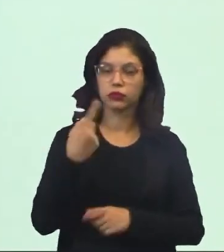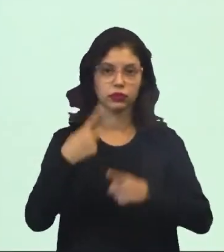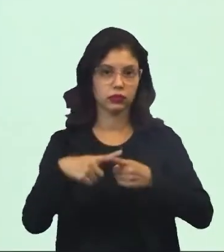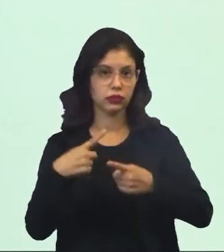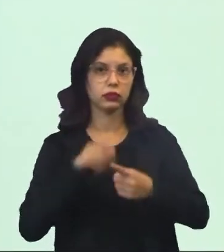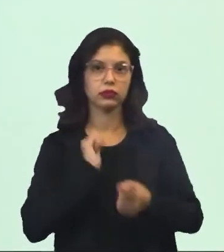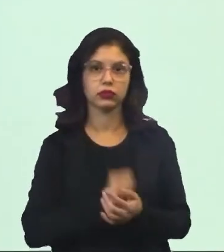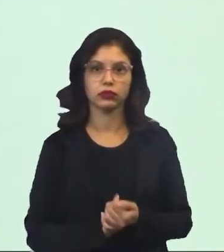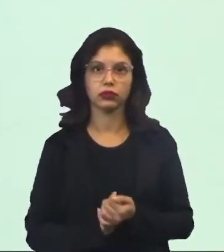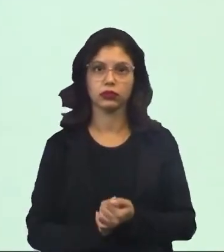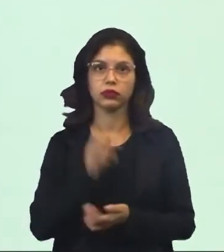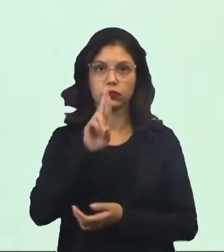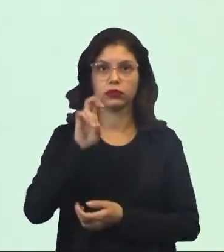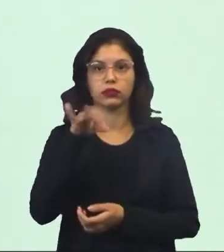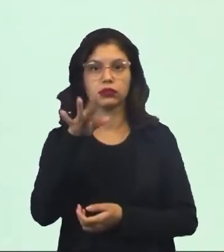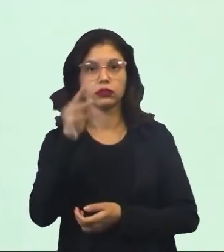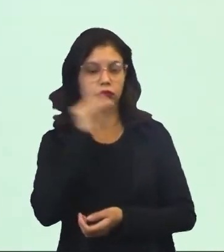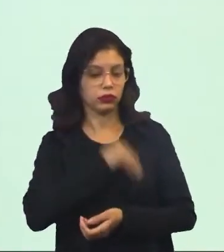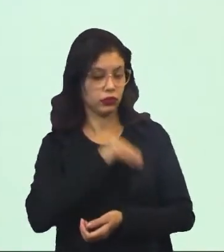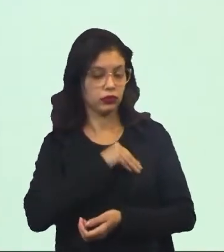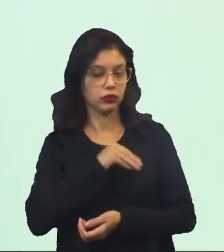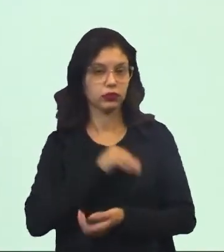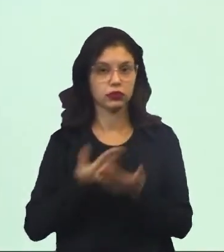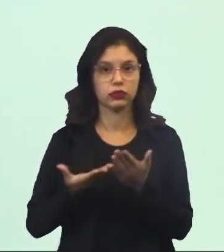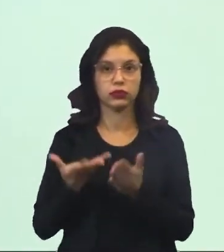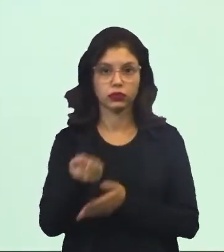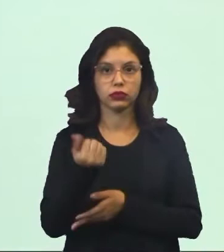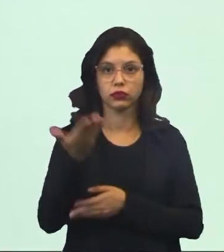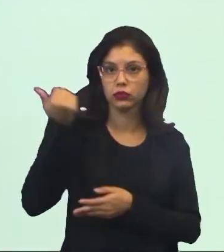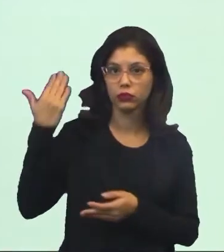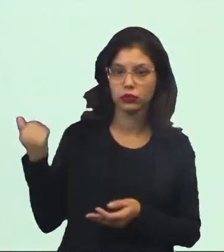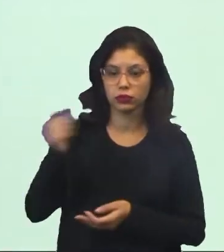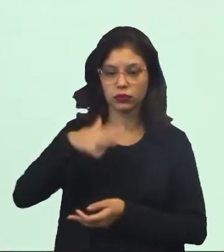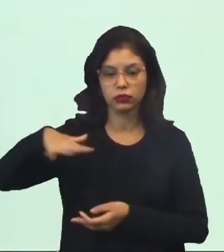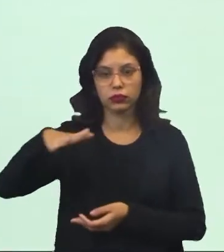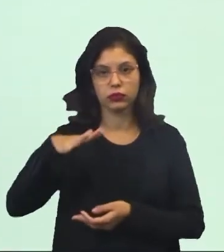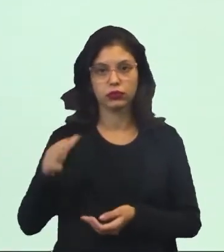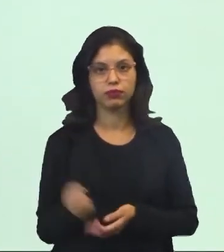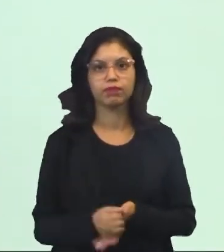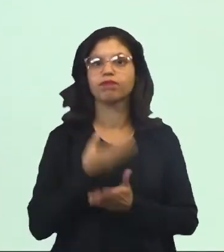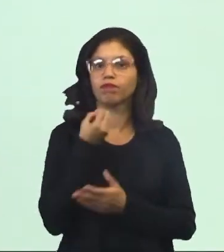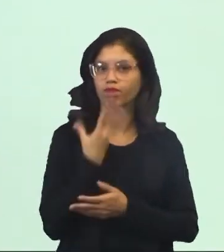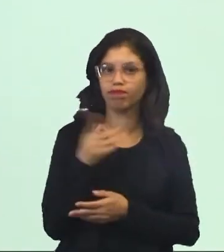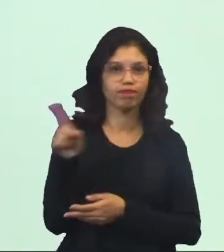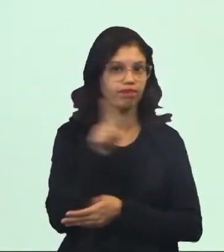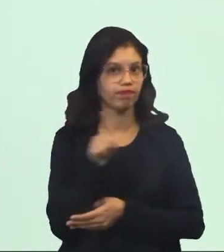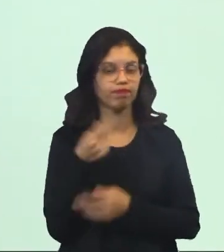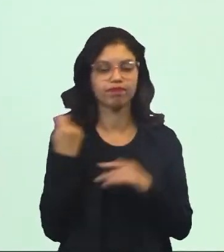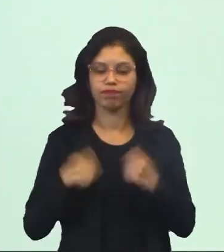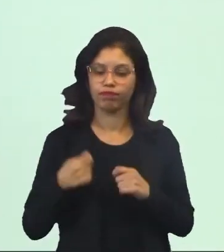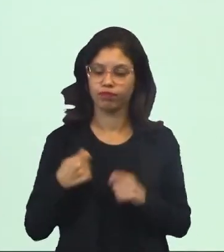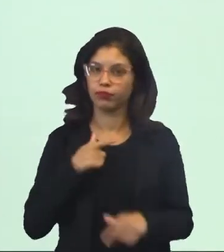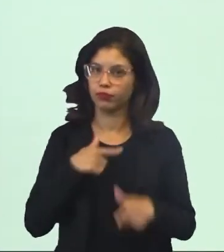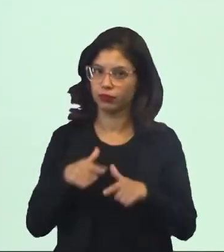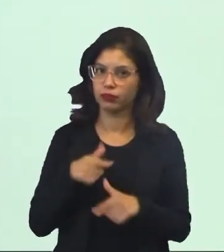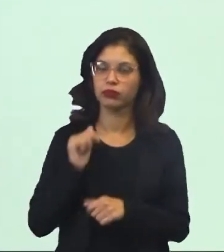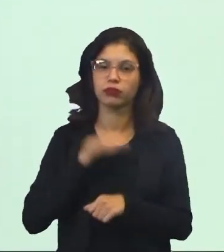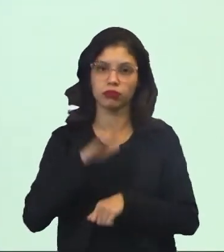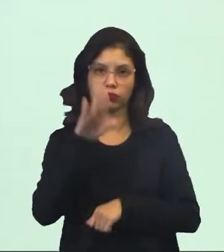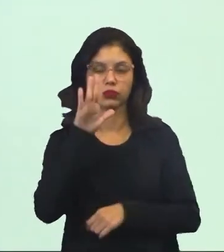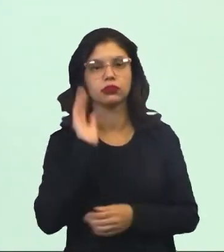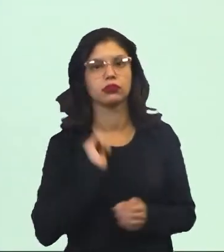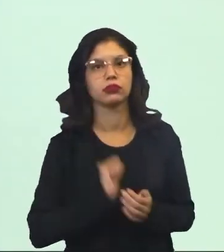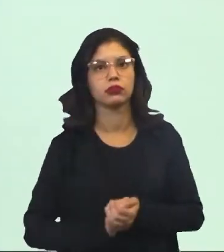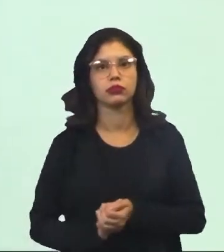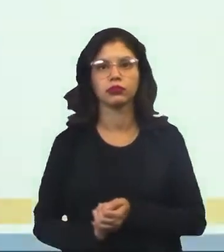porque a remuneração que os mesmos recebiam no campo não estava suficiente para as suas necessidades. Tudo bem?